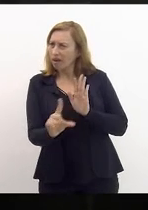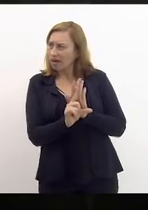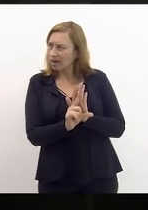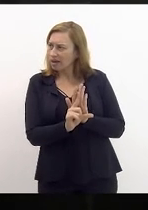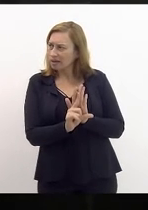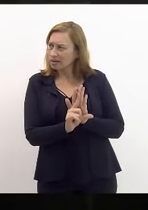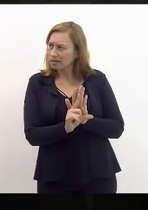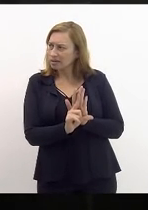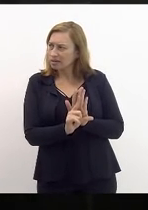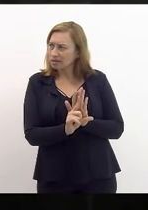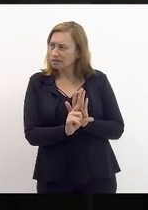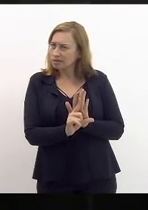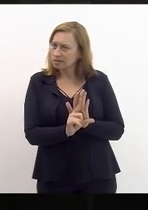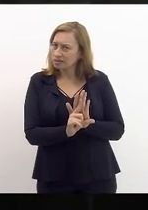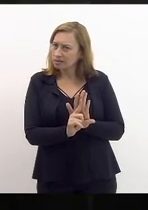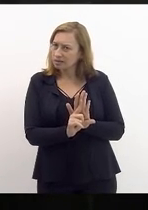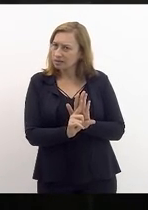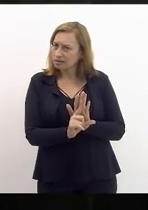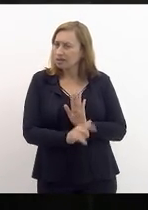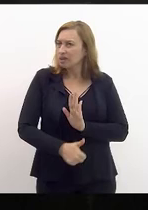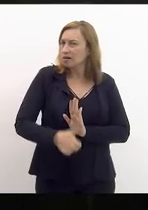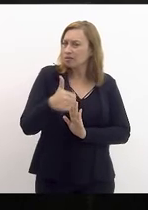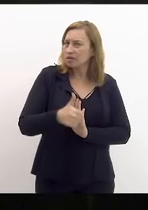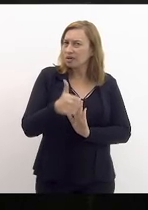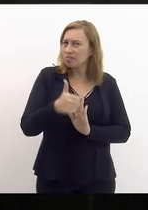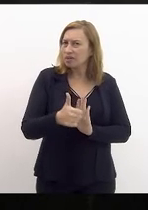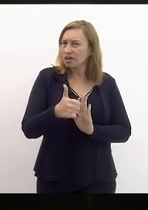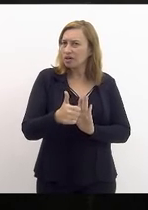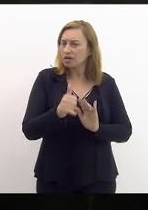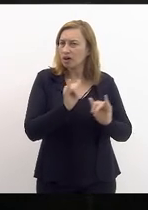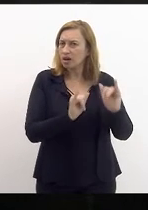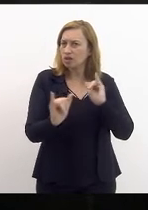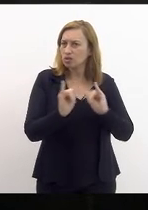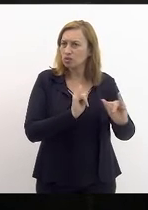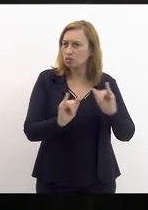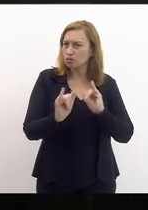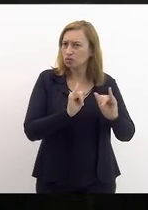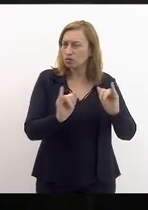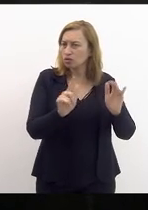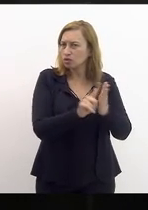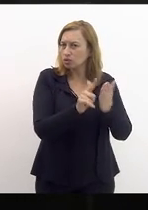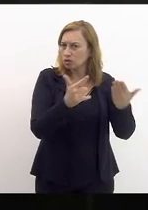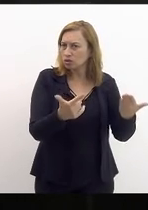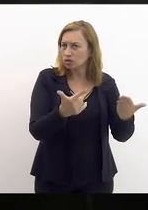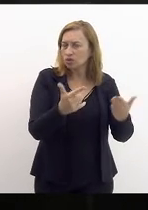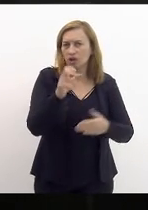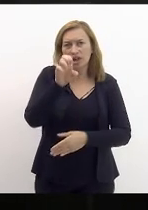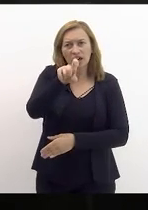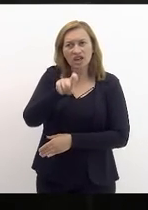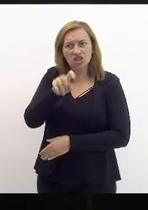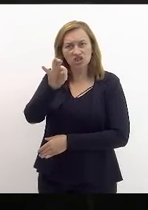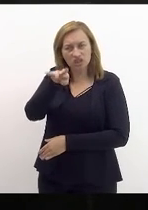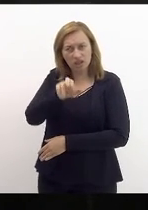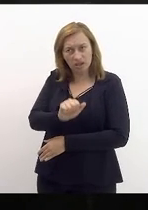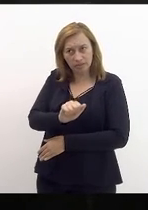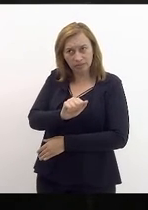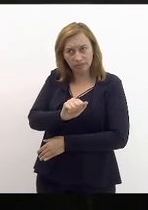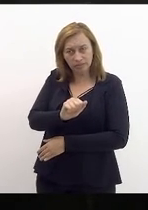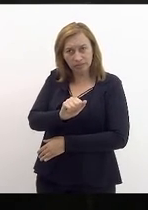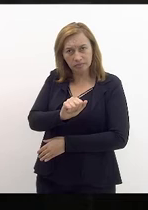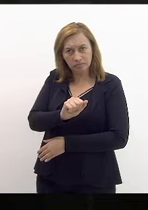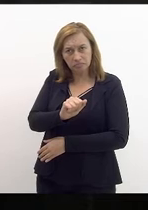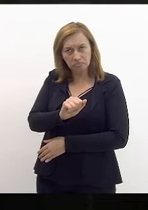dá uma chamada de primeira página e no jornal Extra jornal extremamente